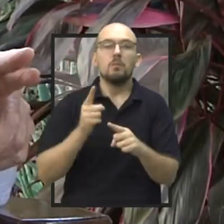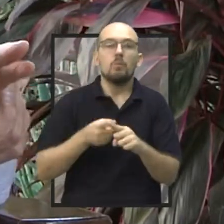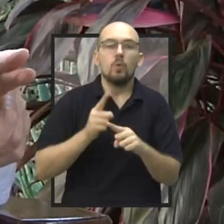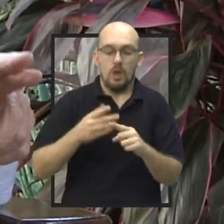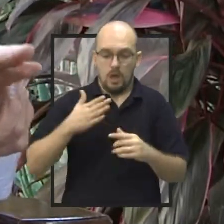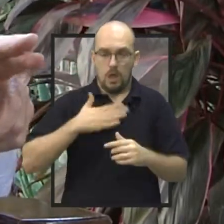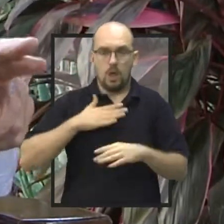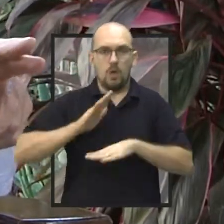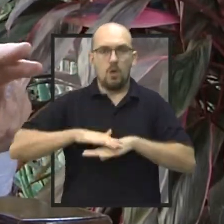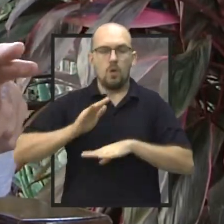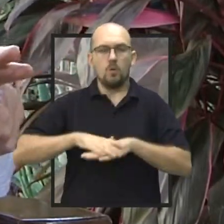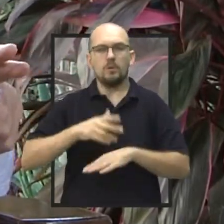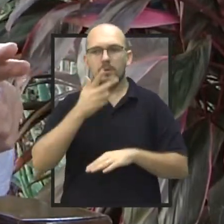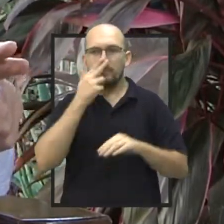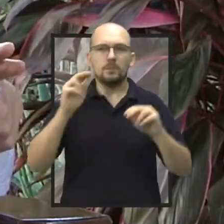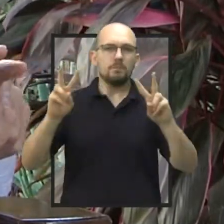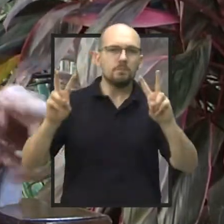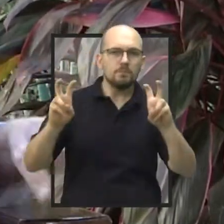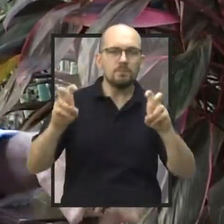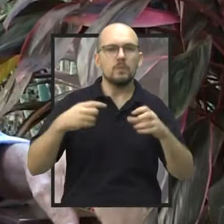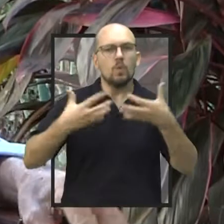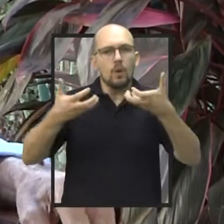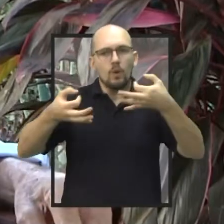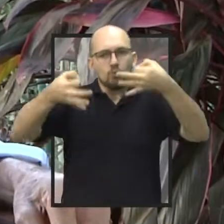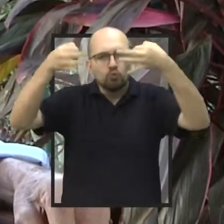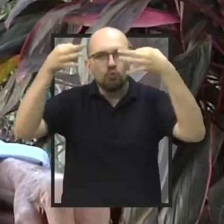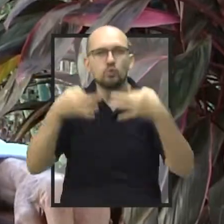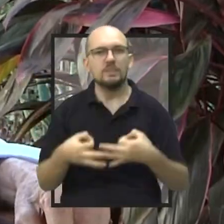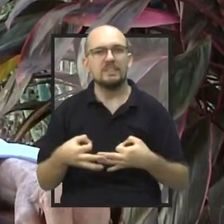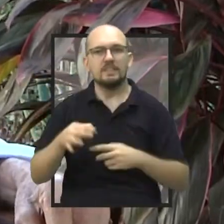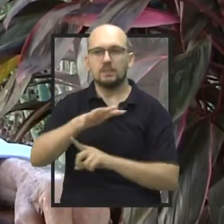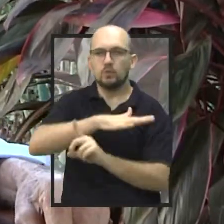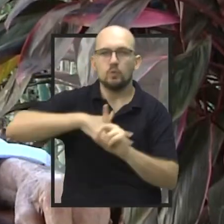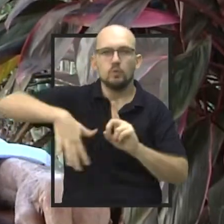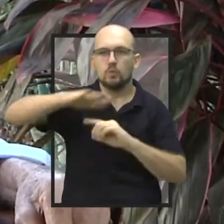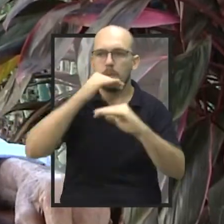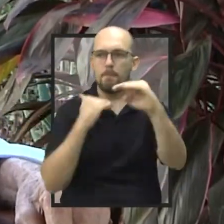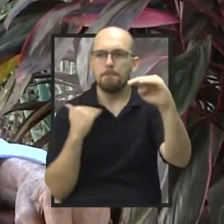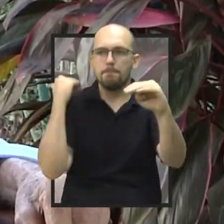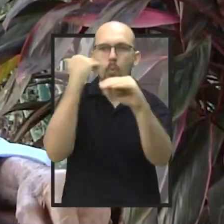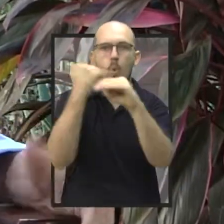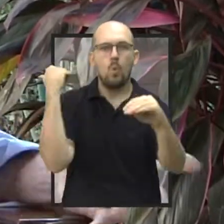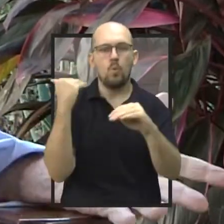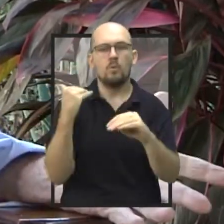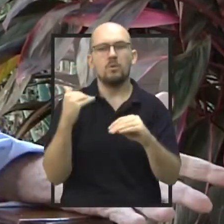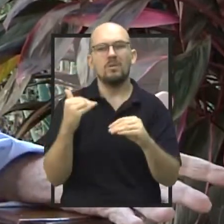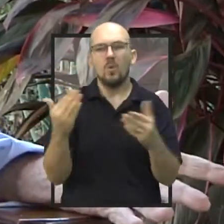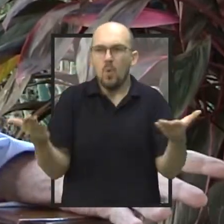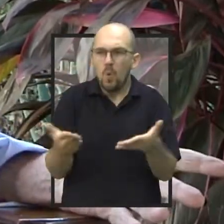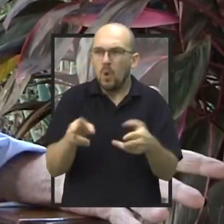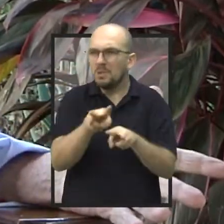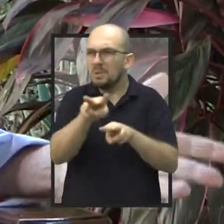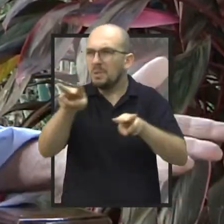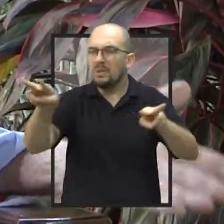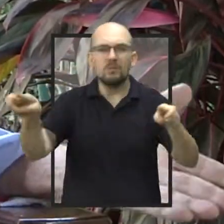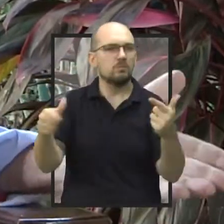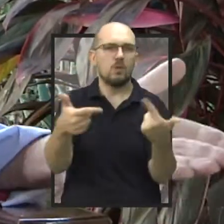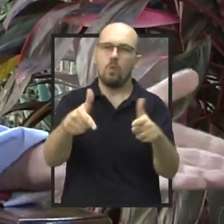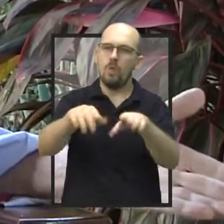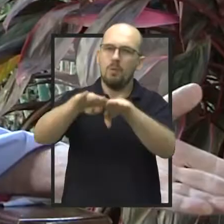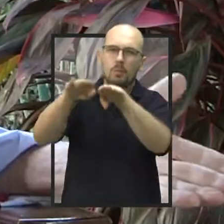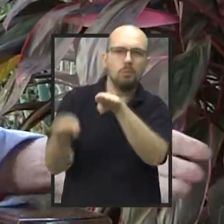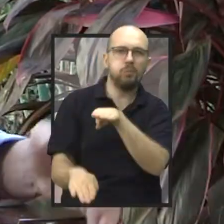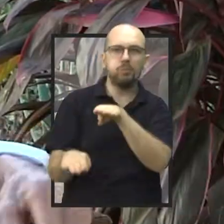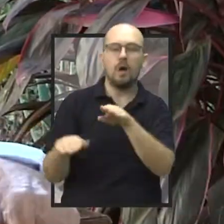uma pendência para uma justiça social no Brasil maior do que essa que eu estou enxergando